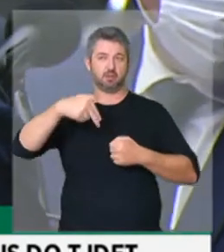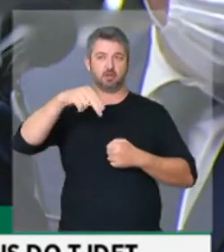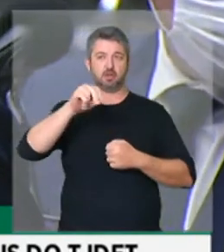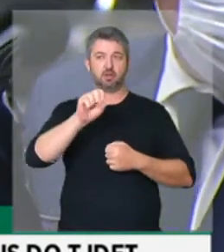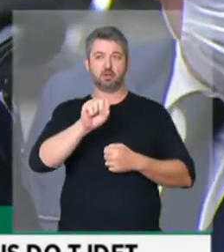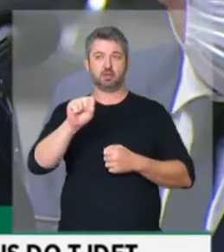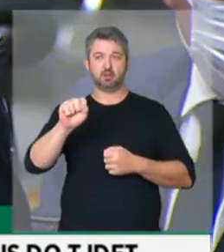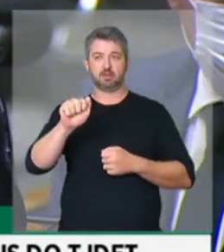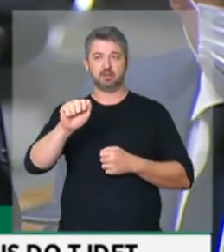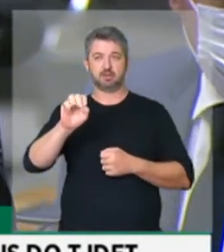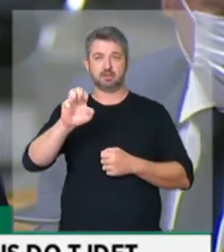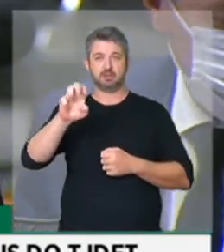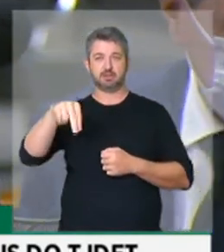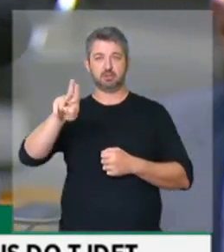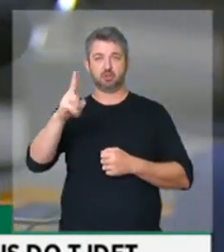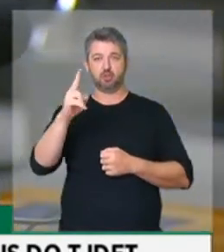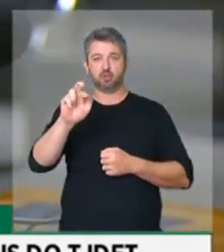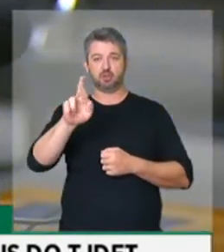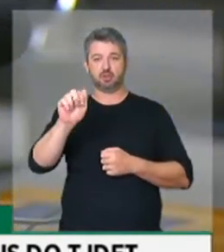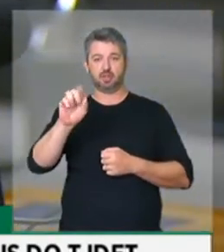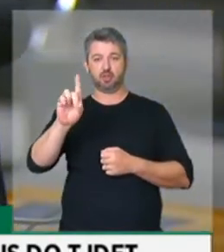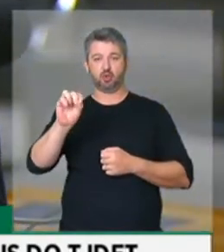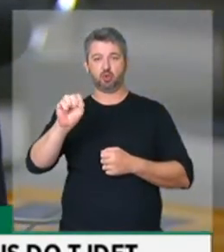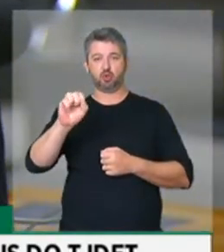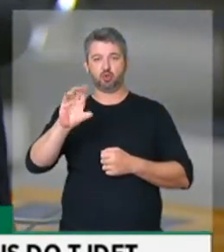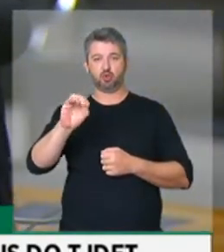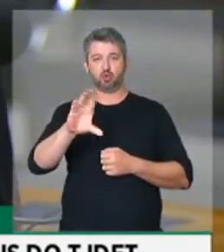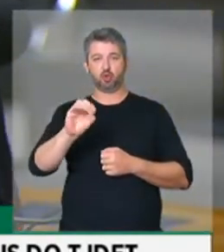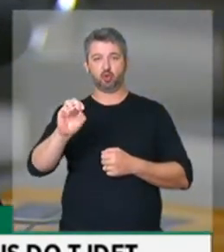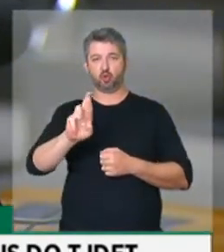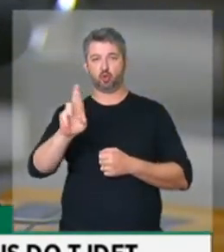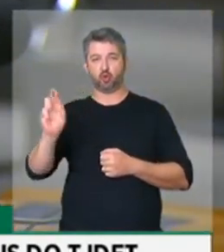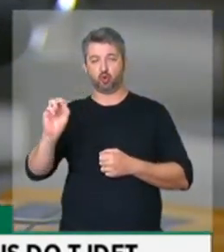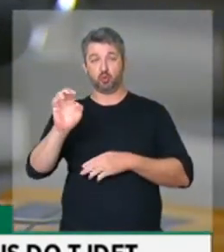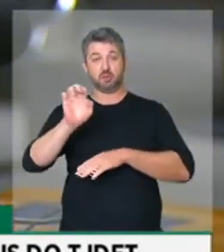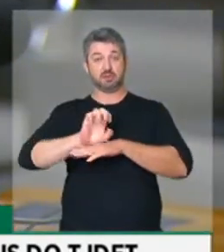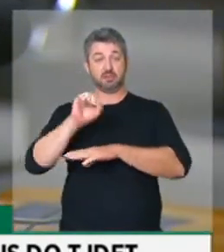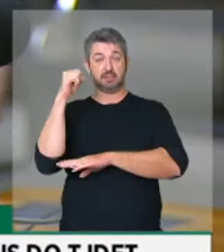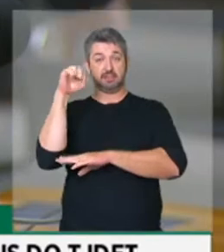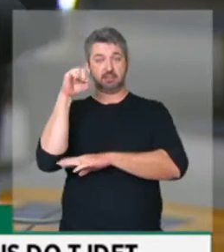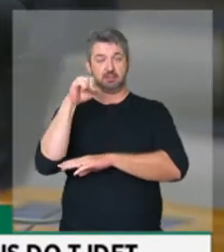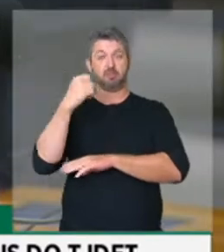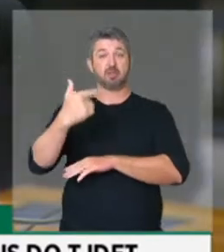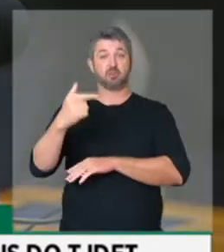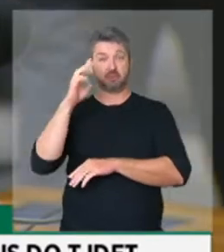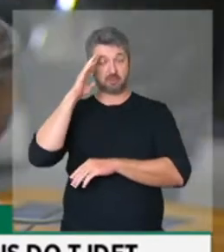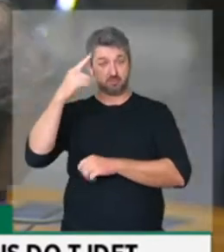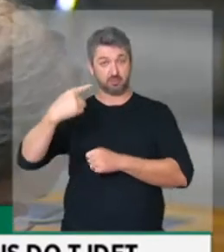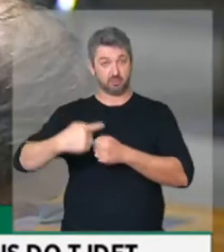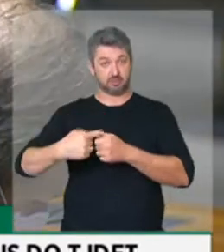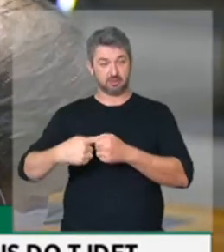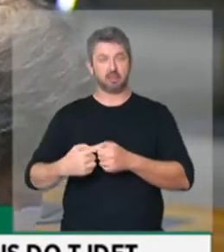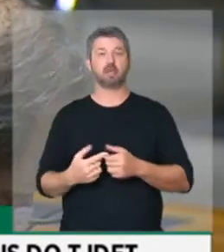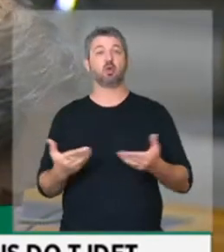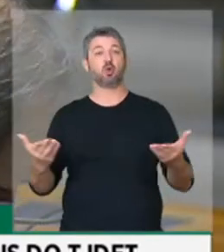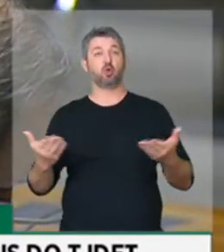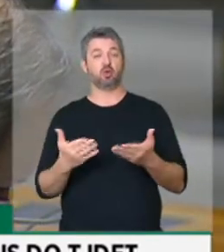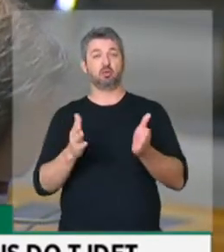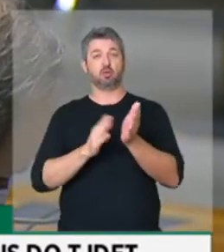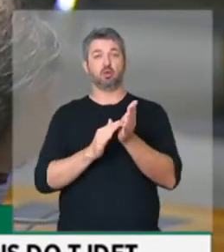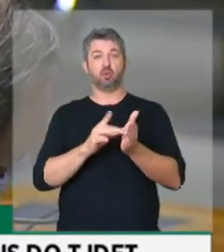do Socorro, cidade do meu estado, Sergipe, segundo maior município do estado, que hoje